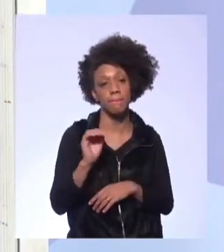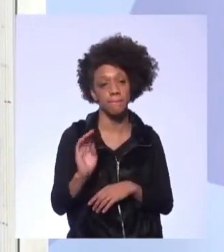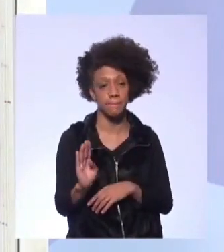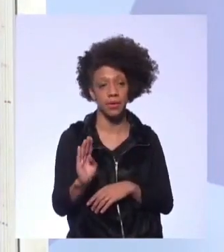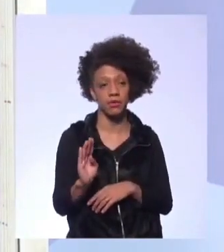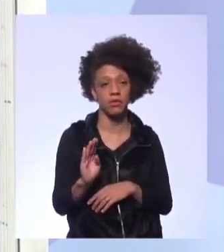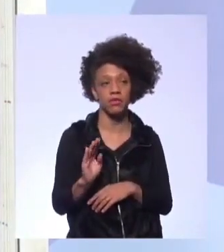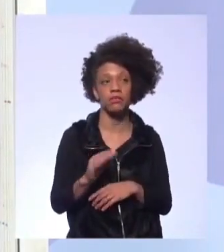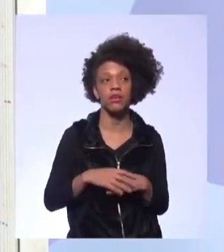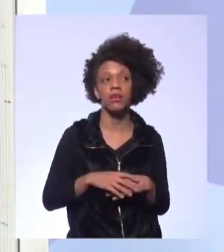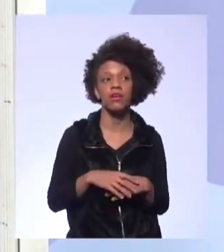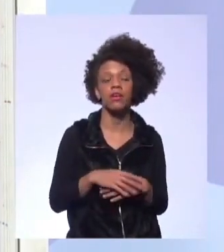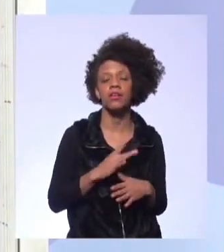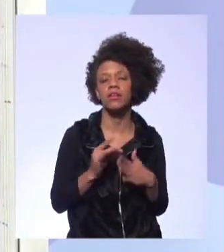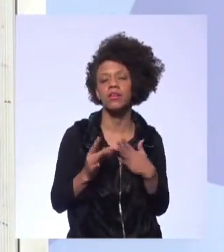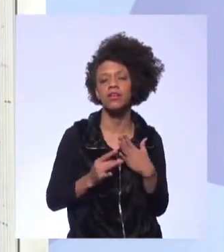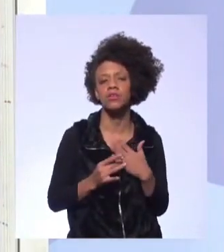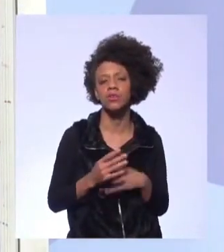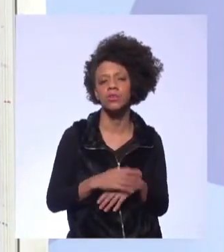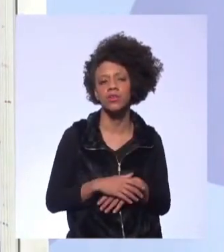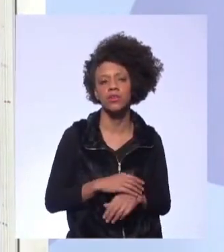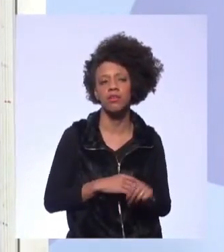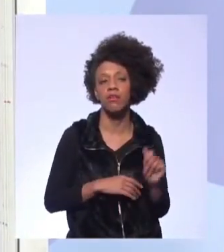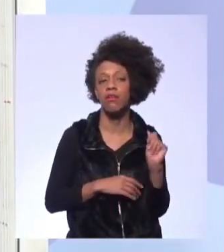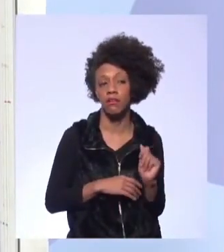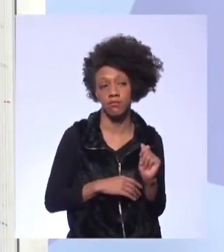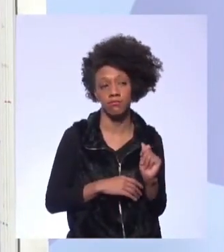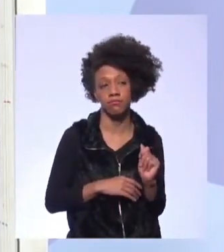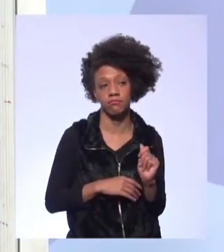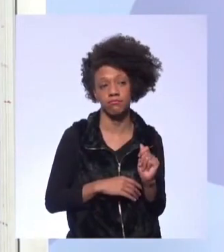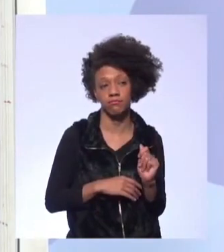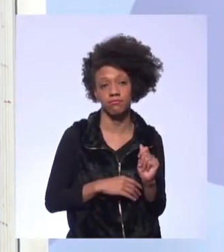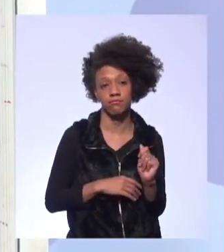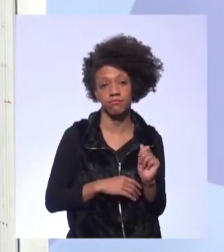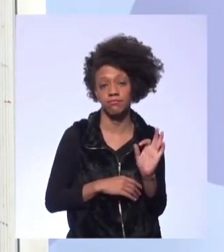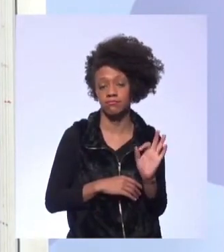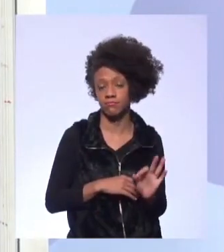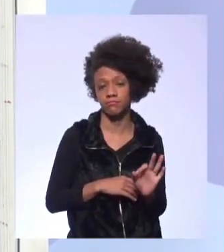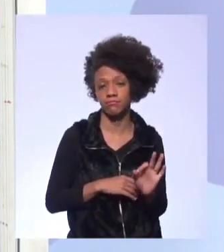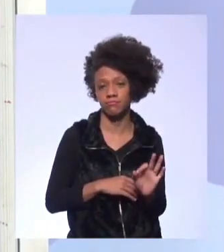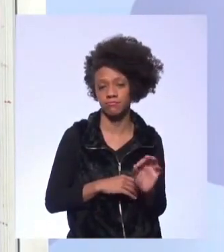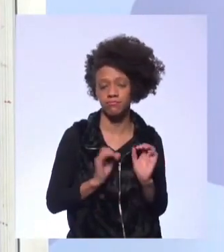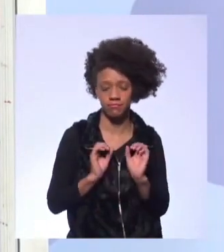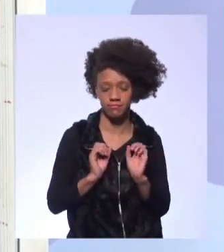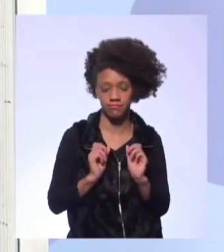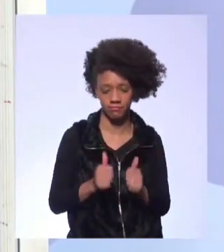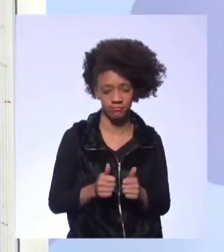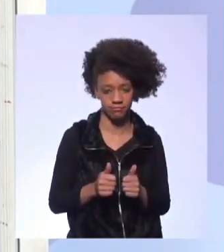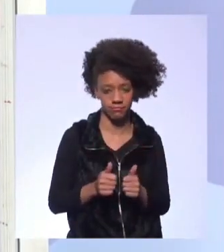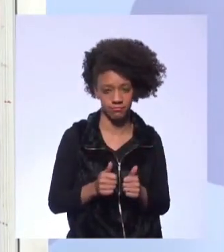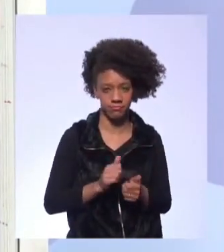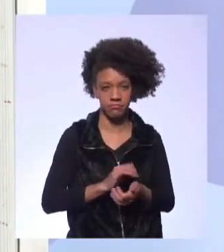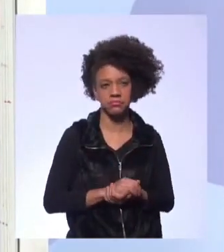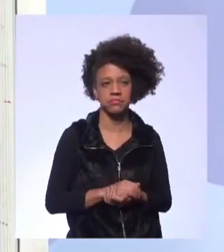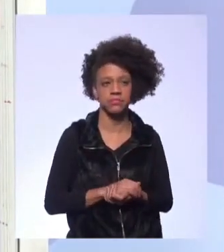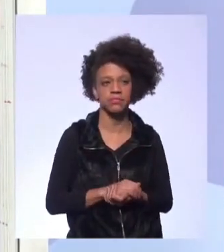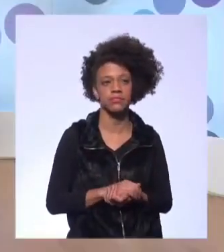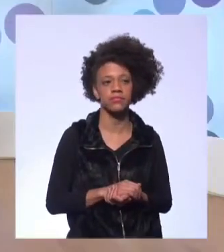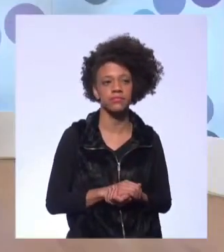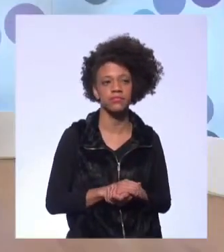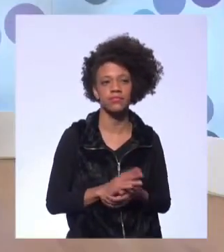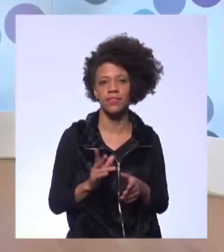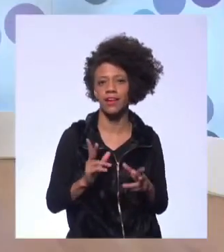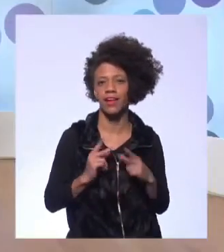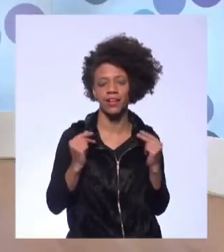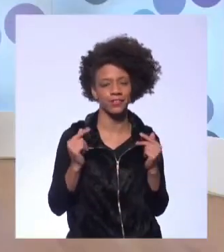que é a minha alternativa A. Alternativa A. Tudo bem? Vamos lá, não assusta não, a